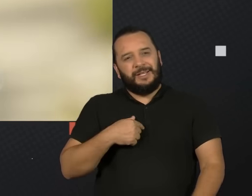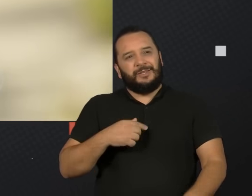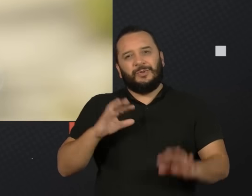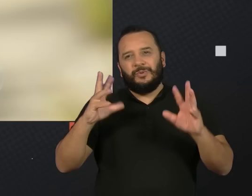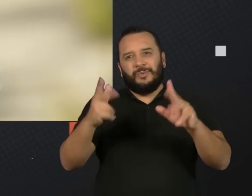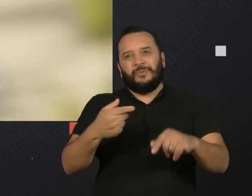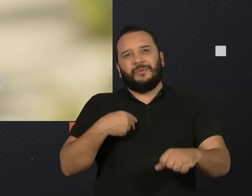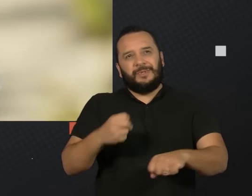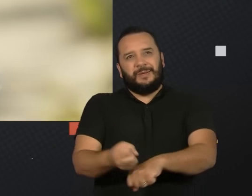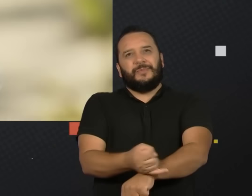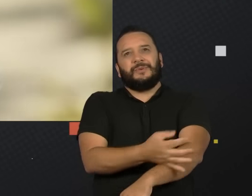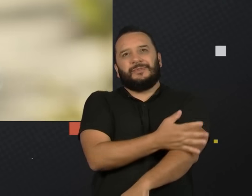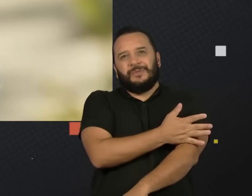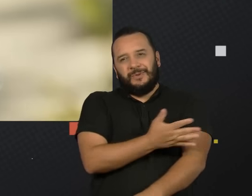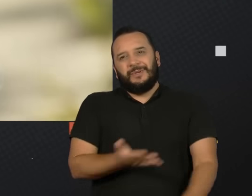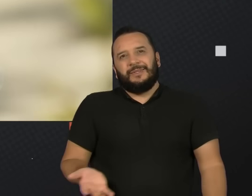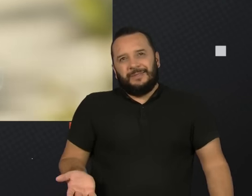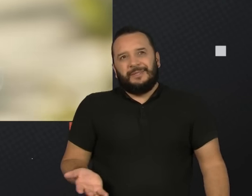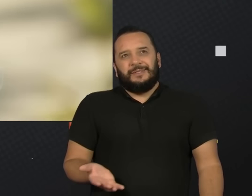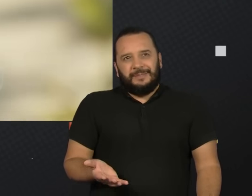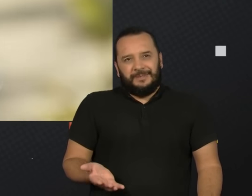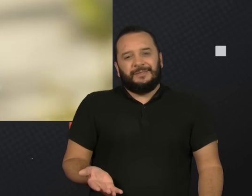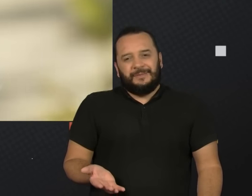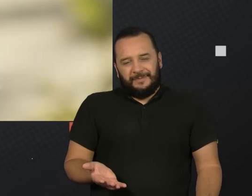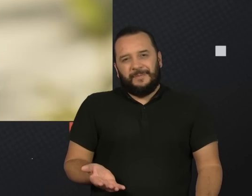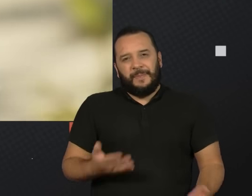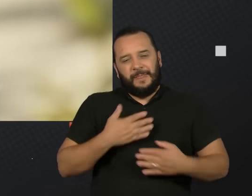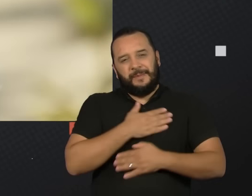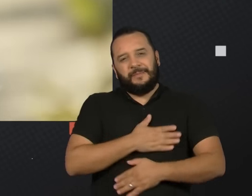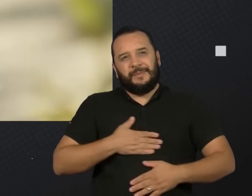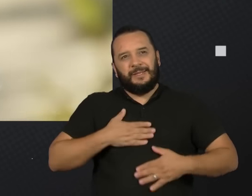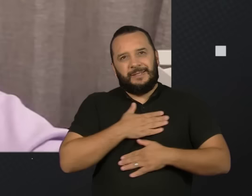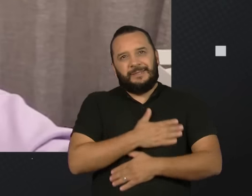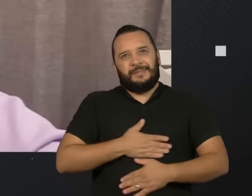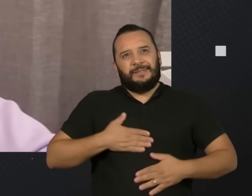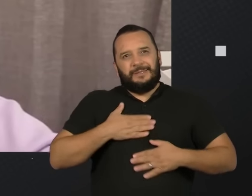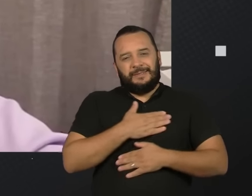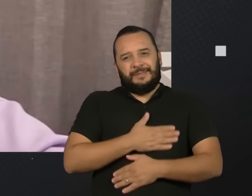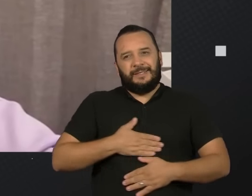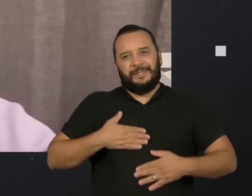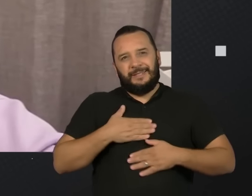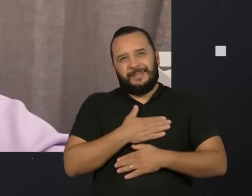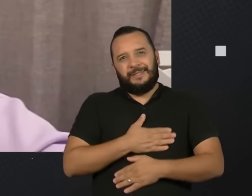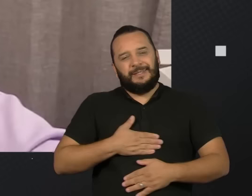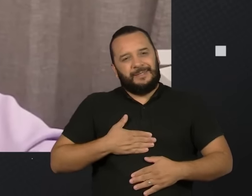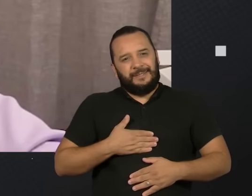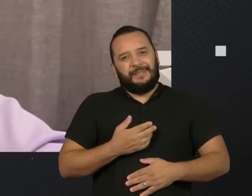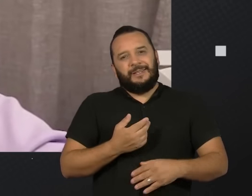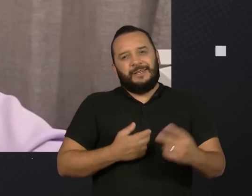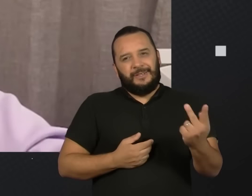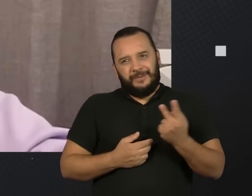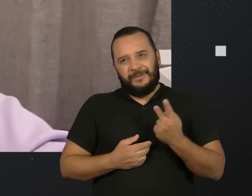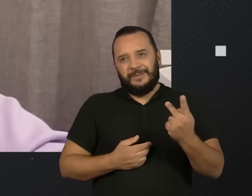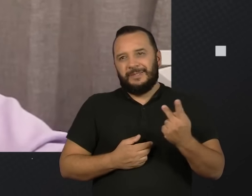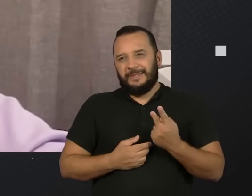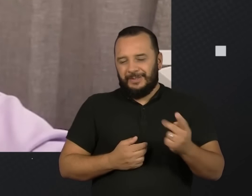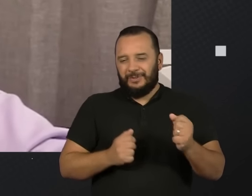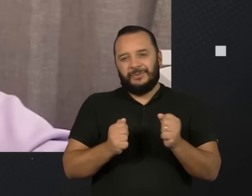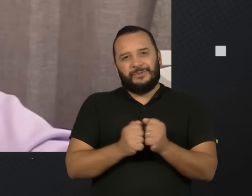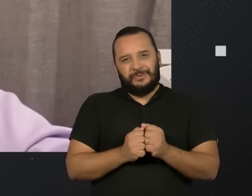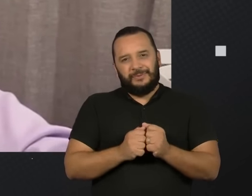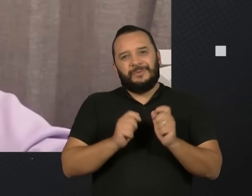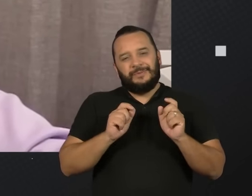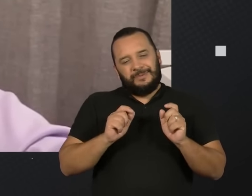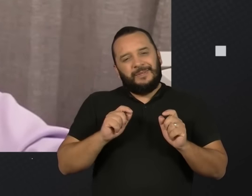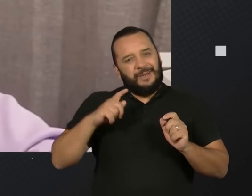mundo quando assiste. Foi realmente um prazer muito gostoso contracenar com esse grande